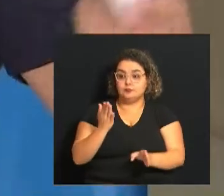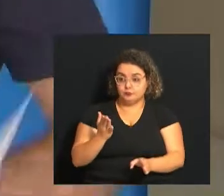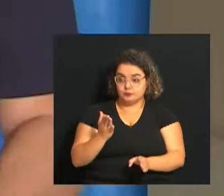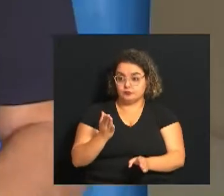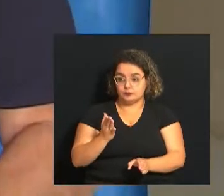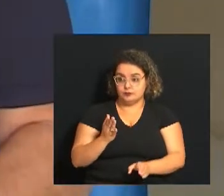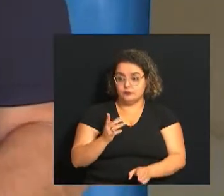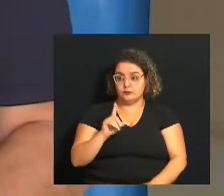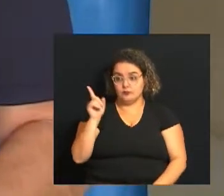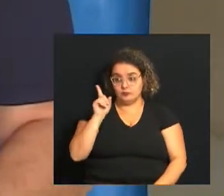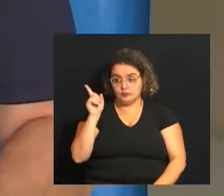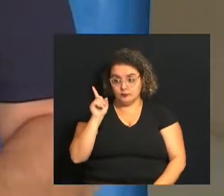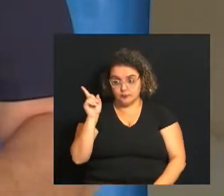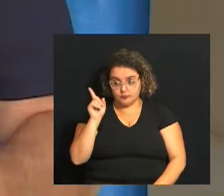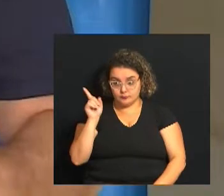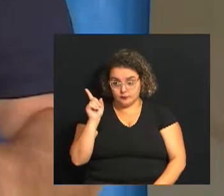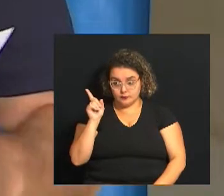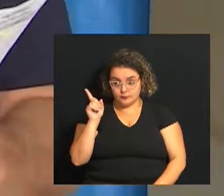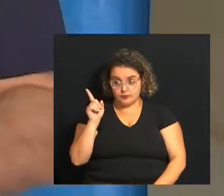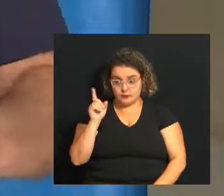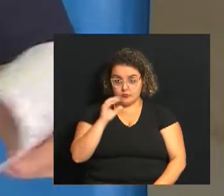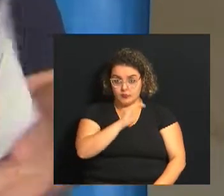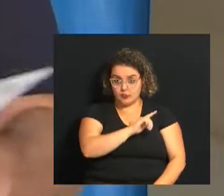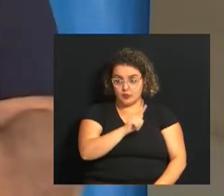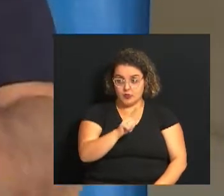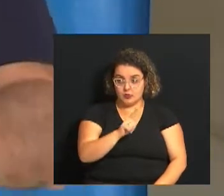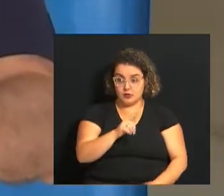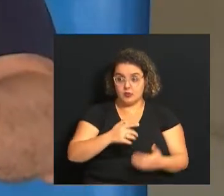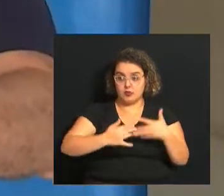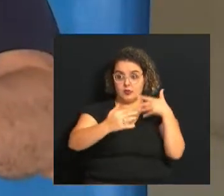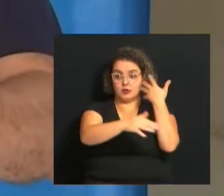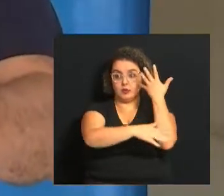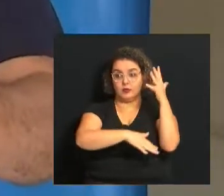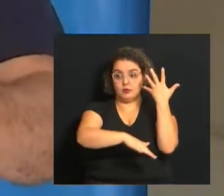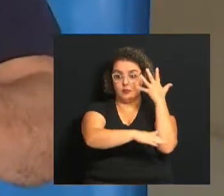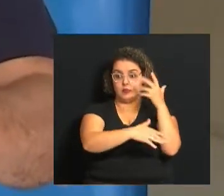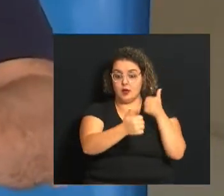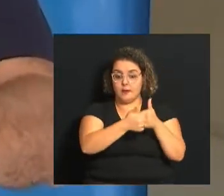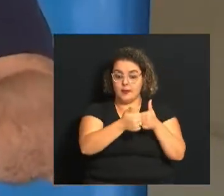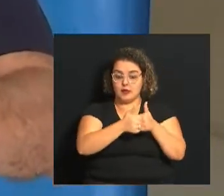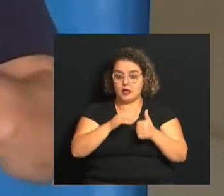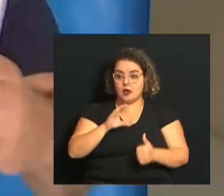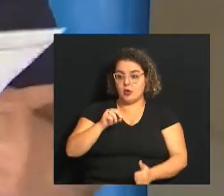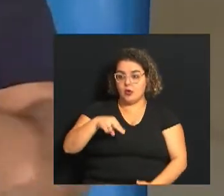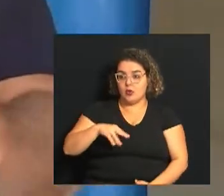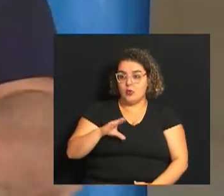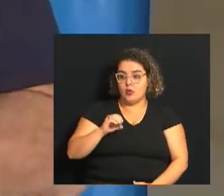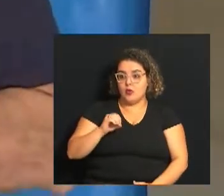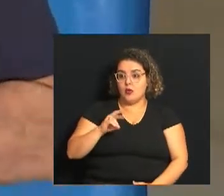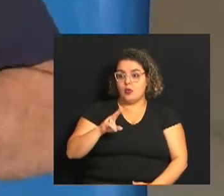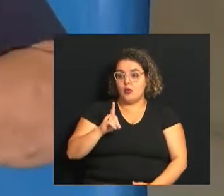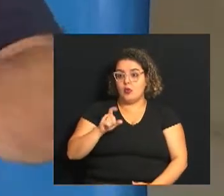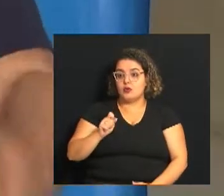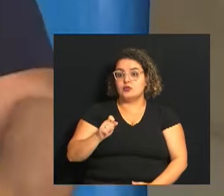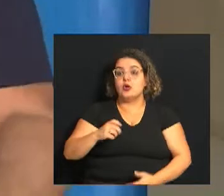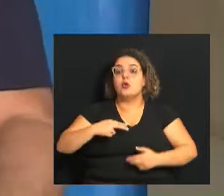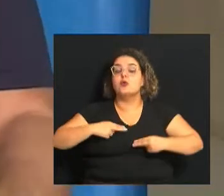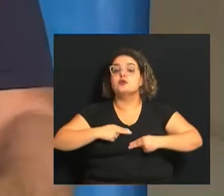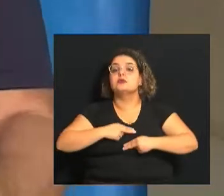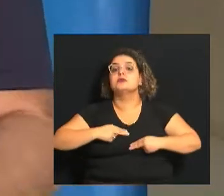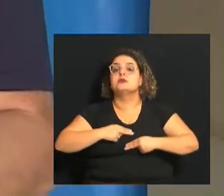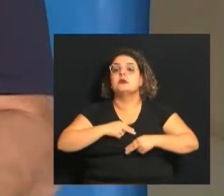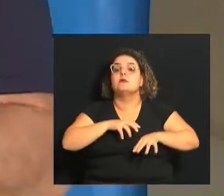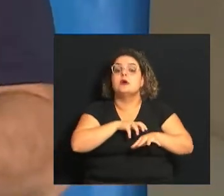Lá no Campo Grande, na praça, pertinho da Praça da Concórdia, que é o Sebrae Móvel. O que é o Sebrae Móvel? É um canal